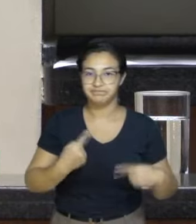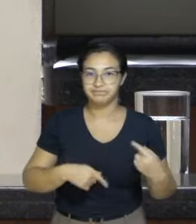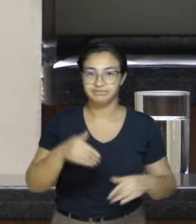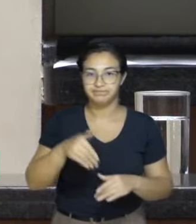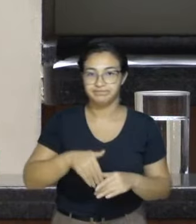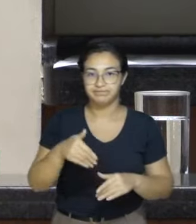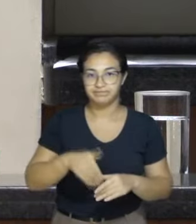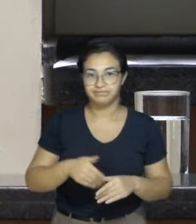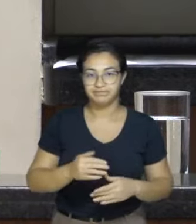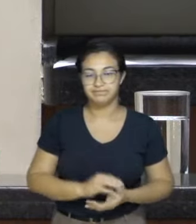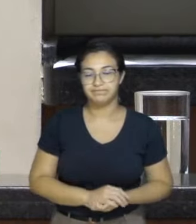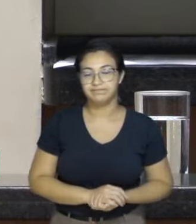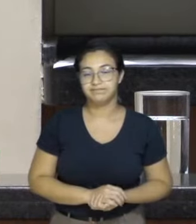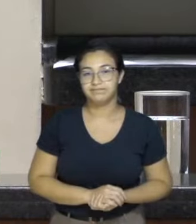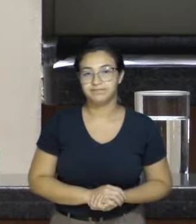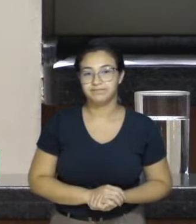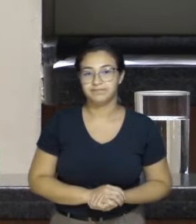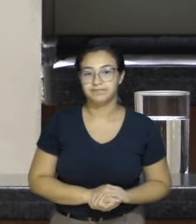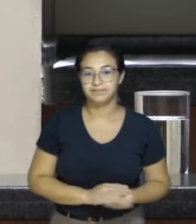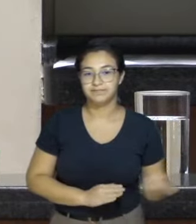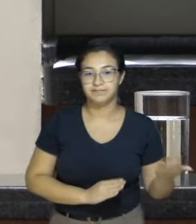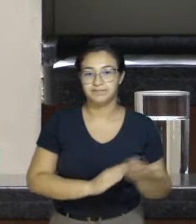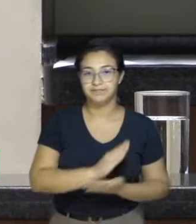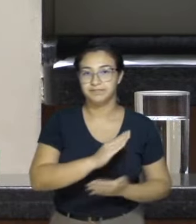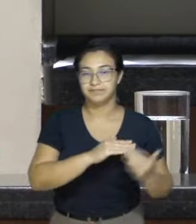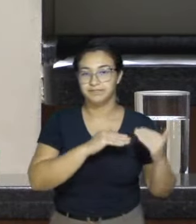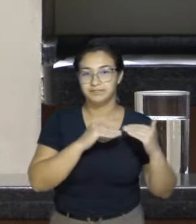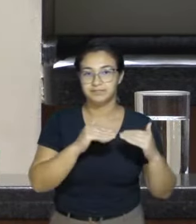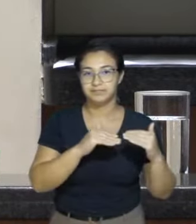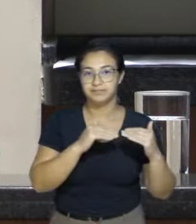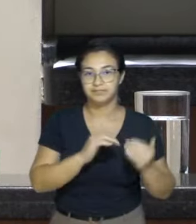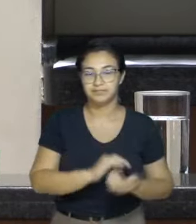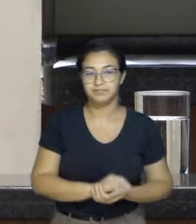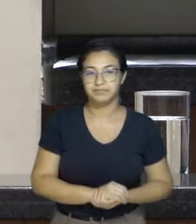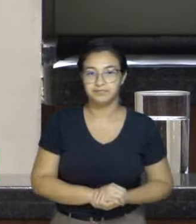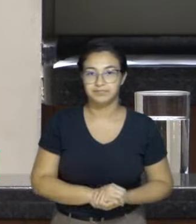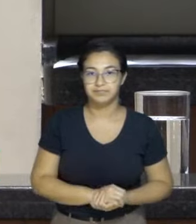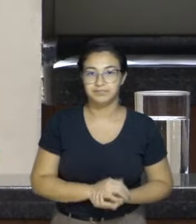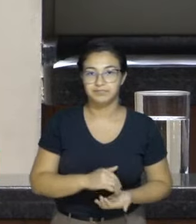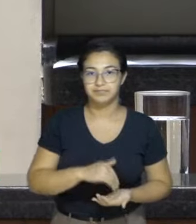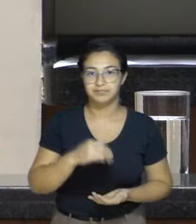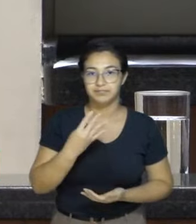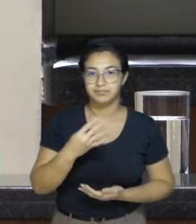votação, deputados que aprovam, permaneçam como se encontram. Aprovado por unanimidade. Moção